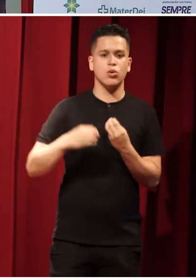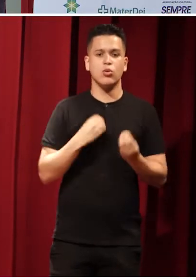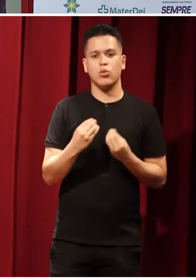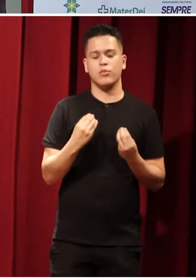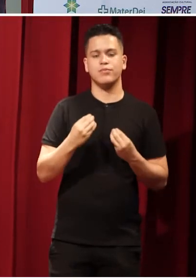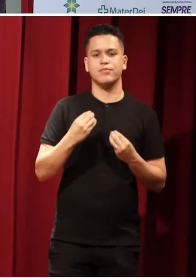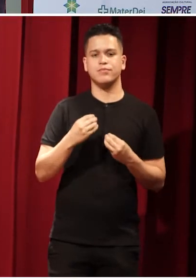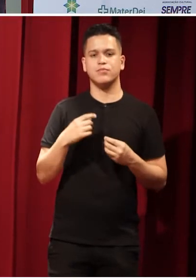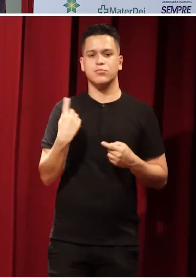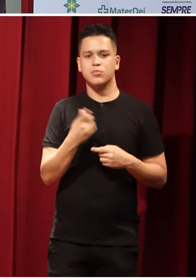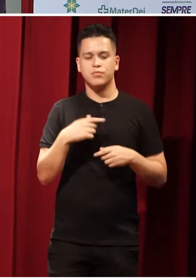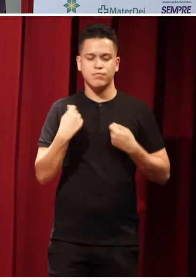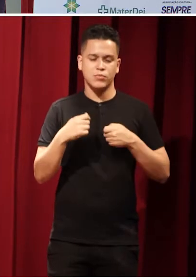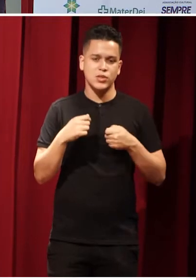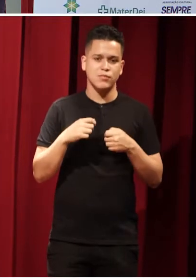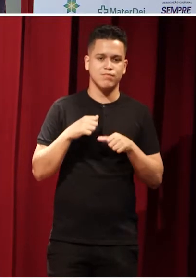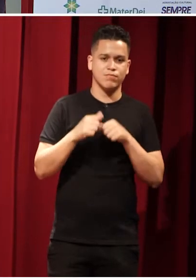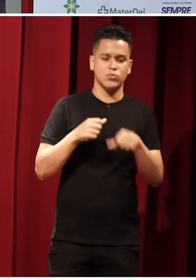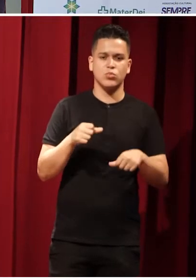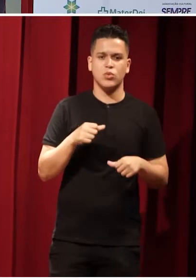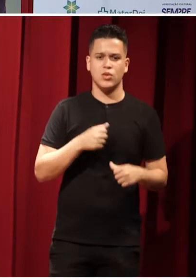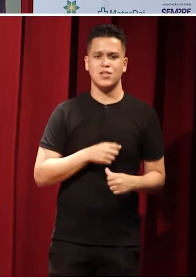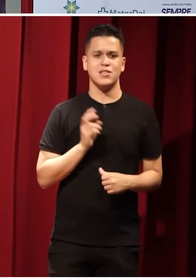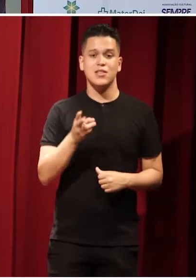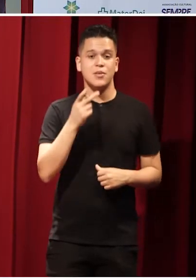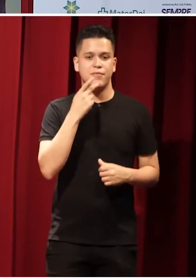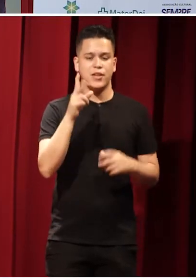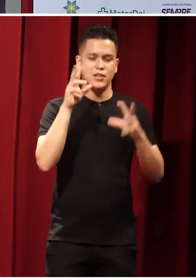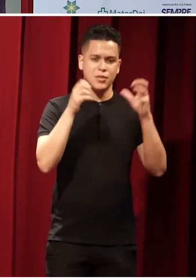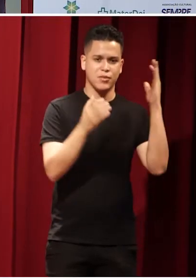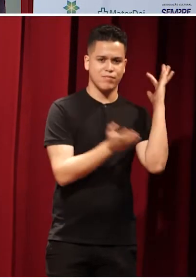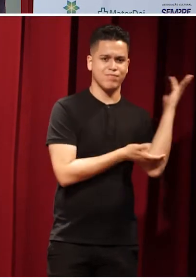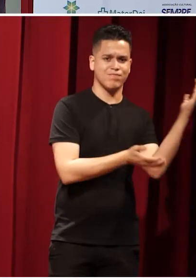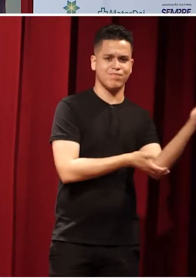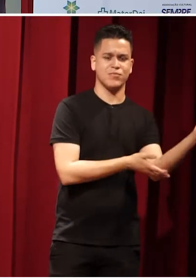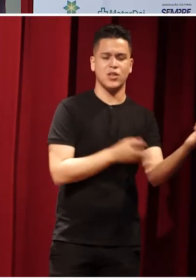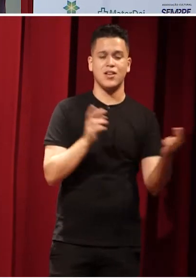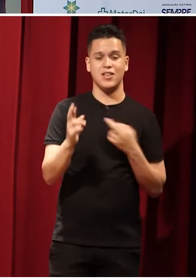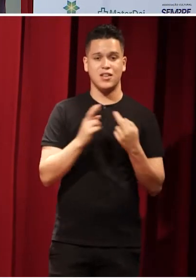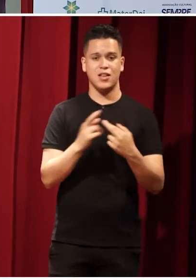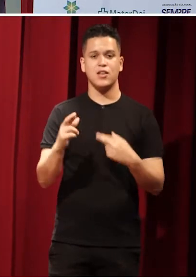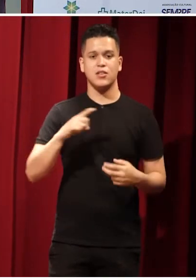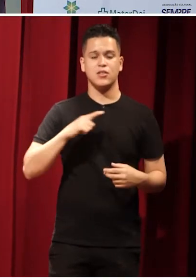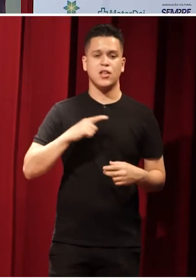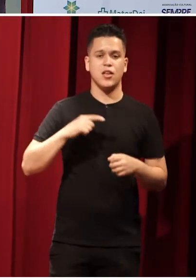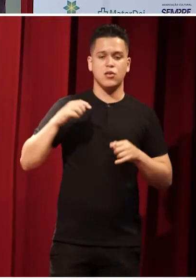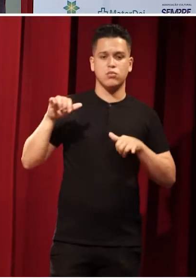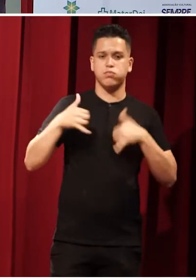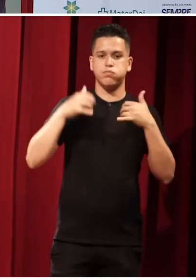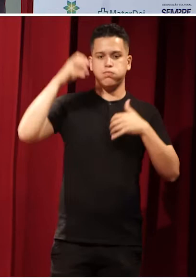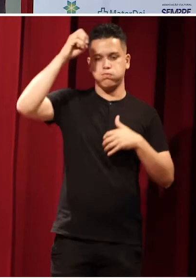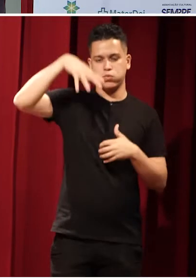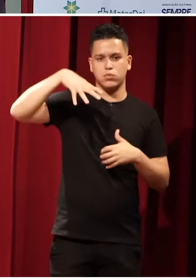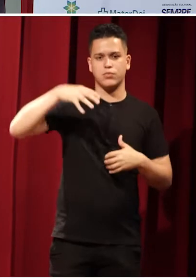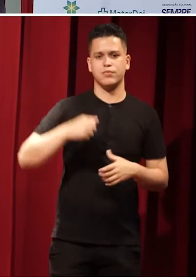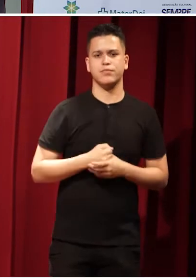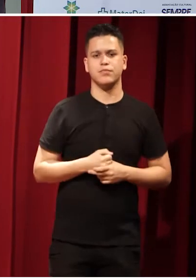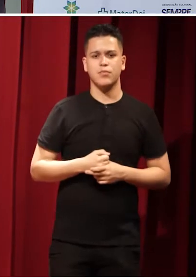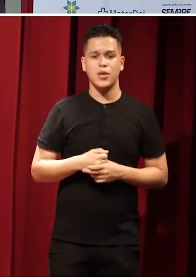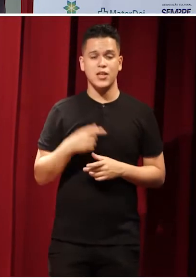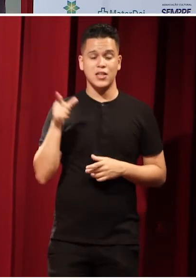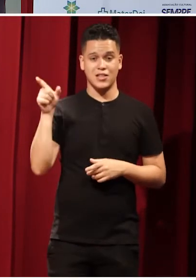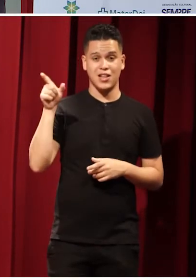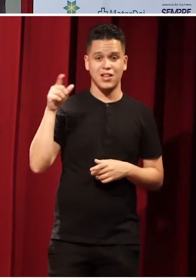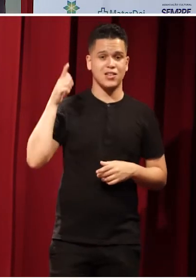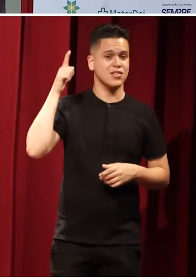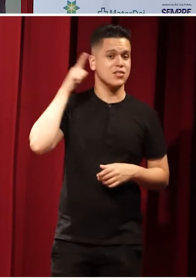matriz de transportes, você está falando em mudar o jeito de aquecer ou refrigerar as casas, você está falando em